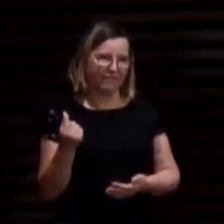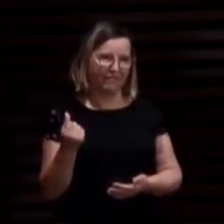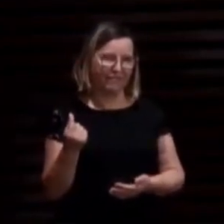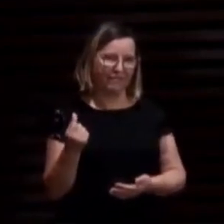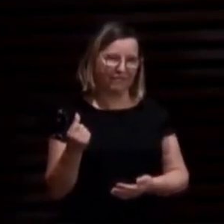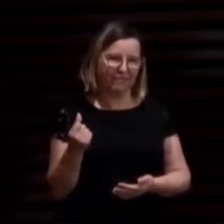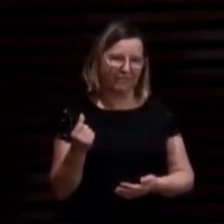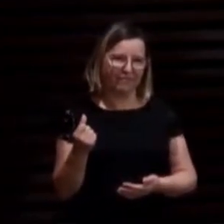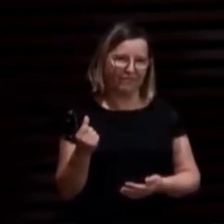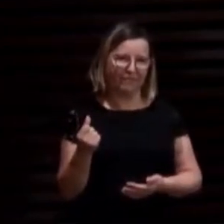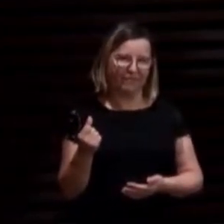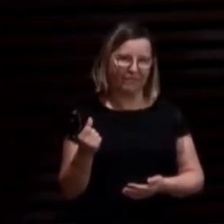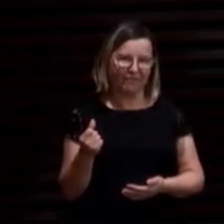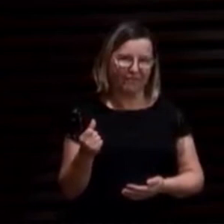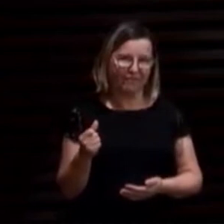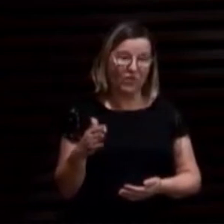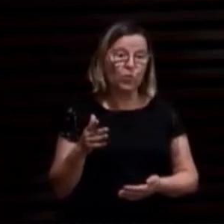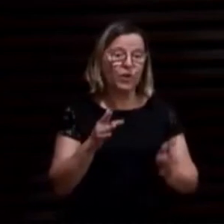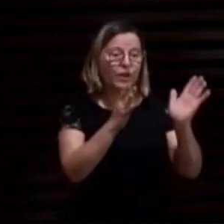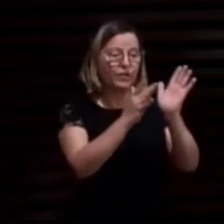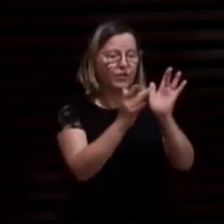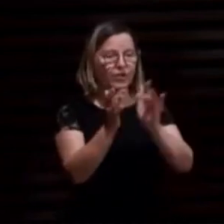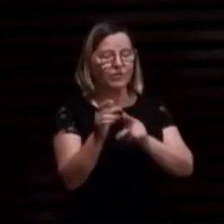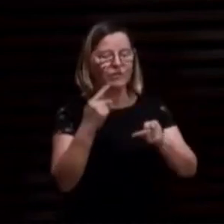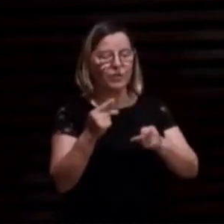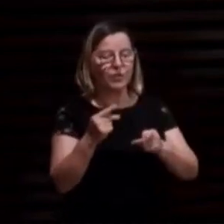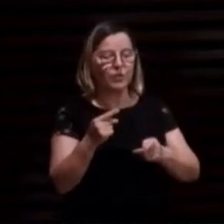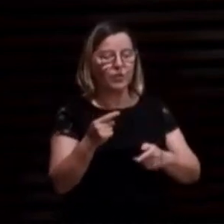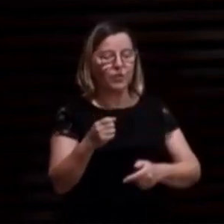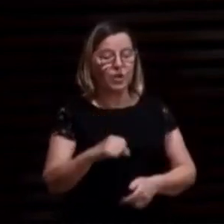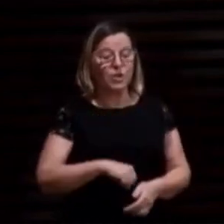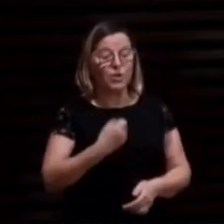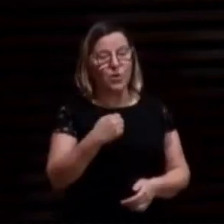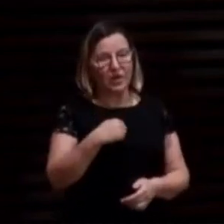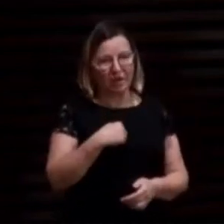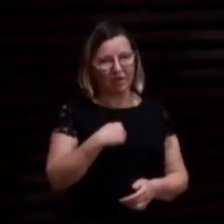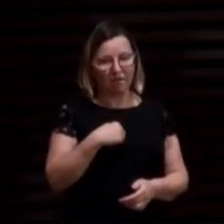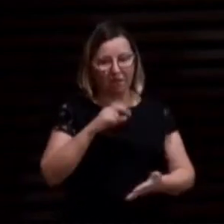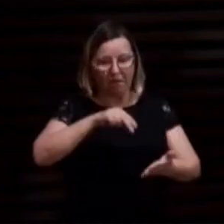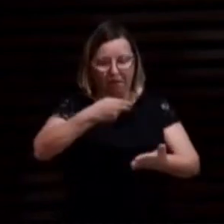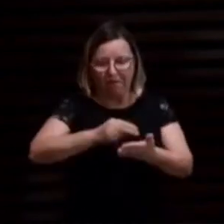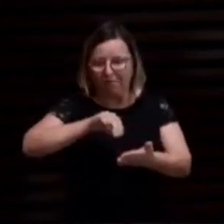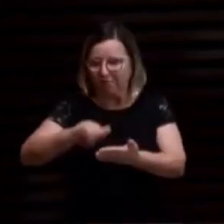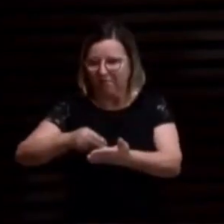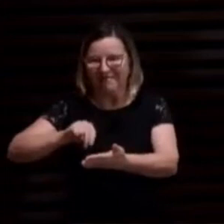Quando, pois, Jesus lhes disse, sou eu, recuaram e caíram por